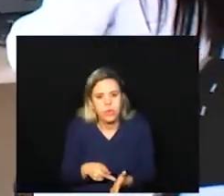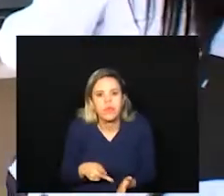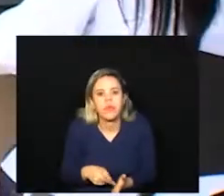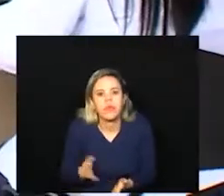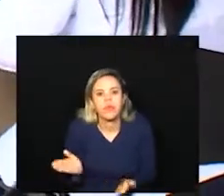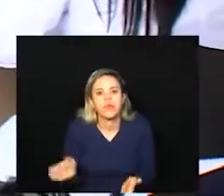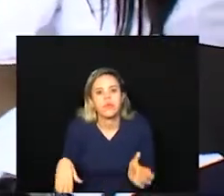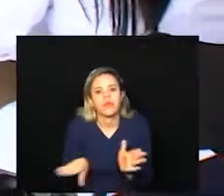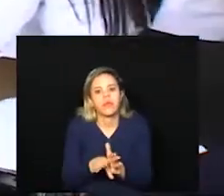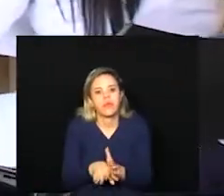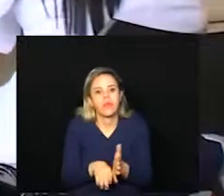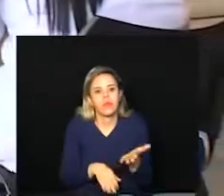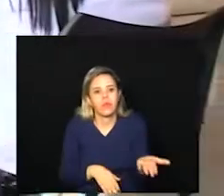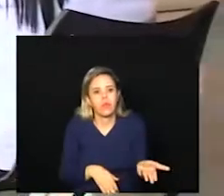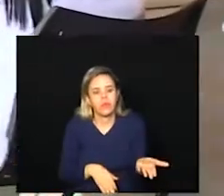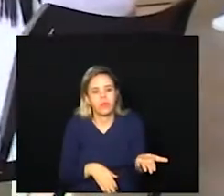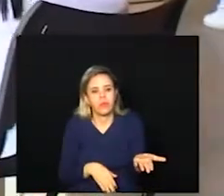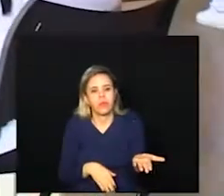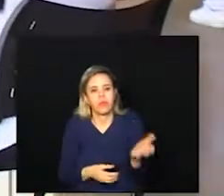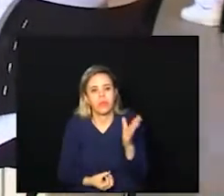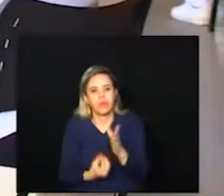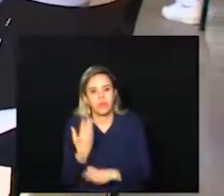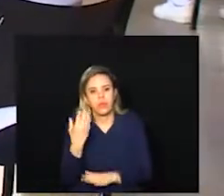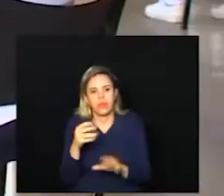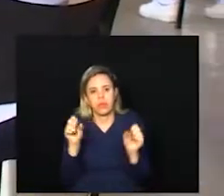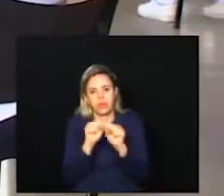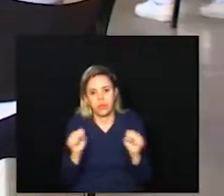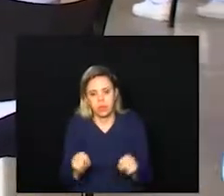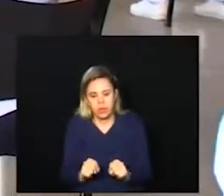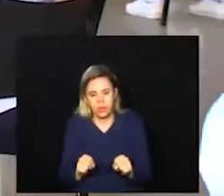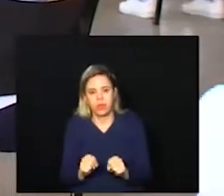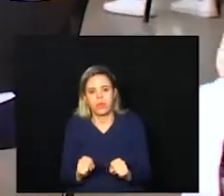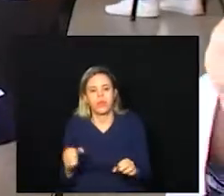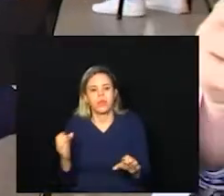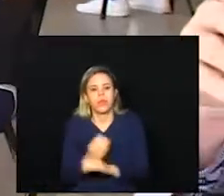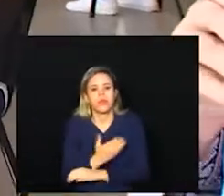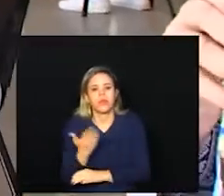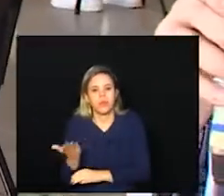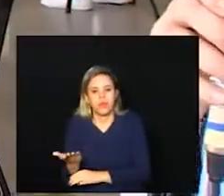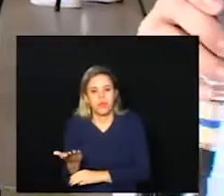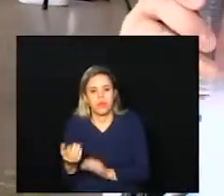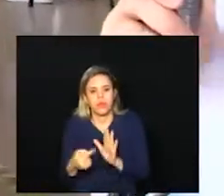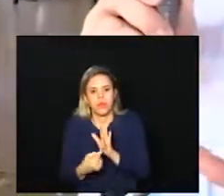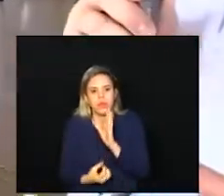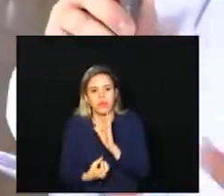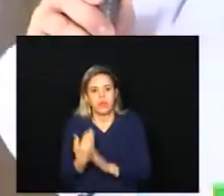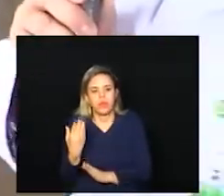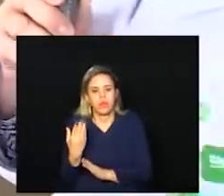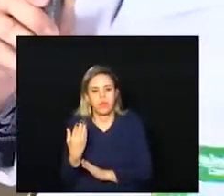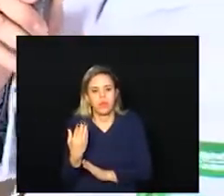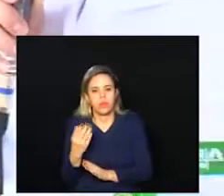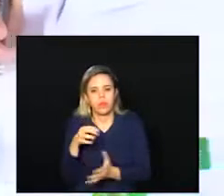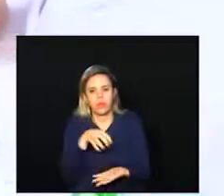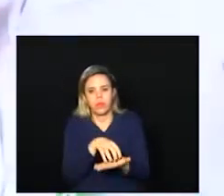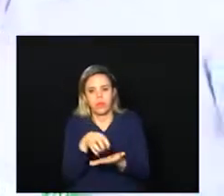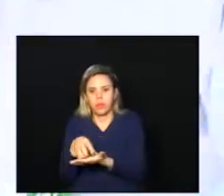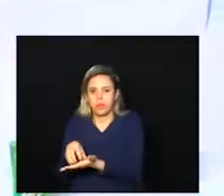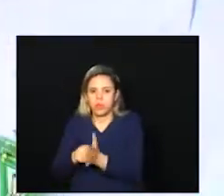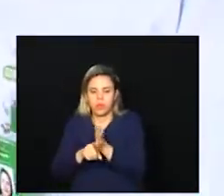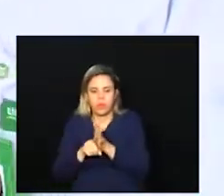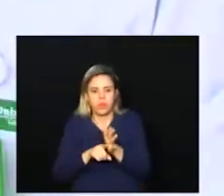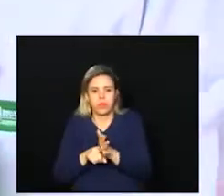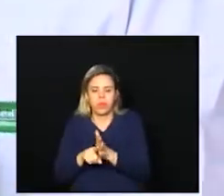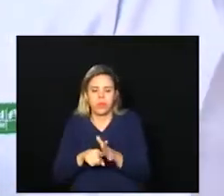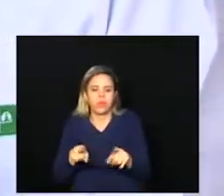já chega, Exatamente. já aparece os dados no sistema. Eles já são integrados e eles aparecem para os órgãos consultarem.